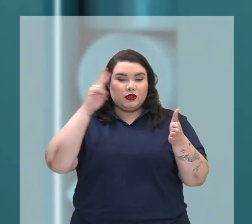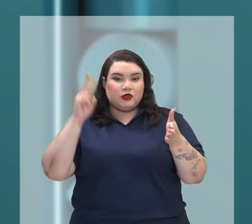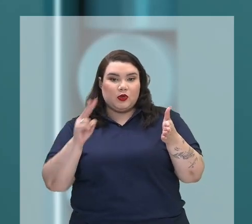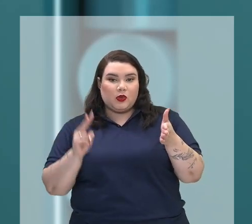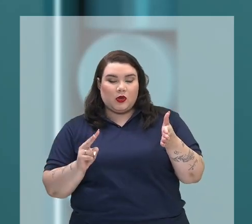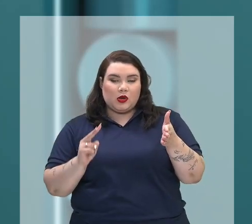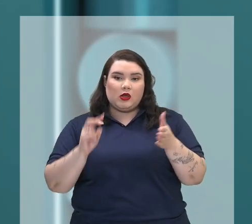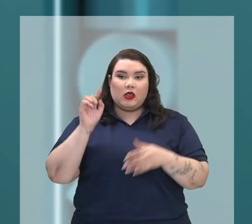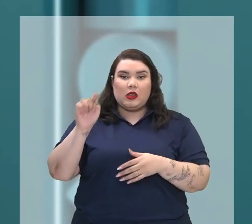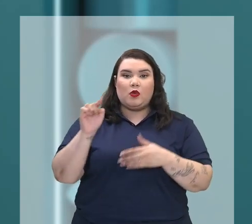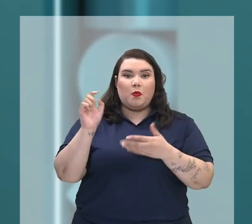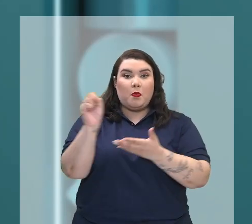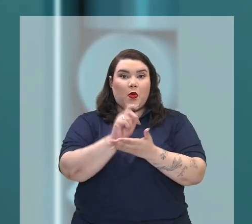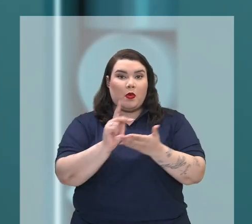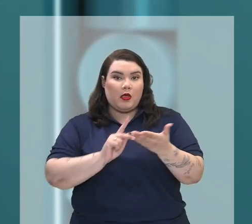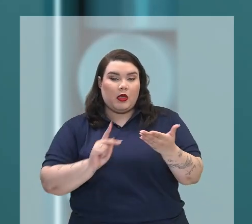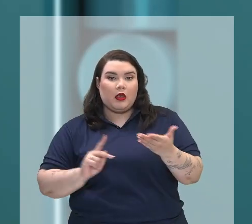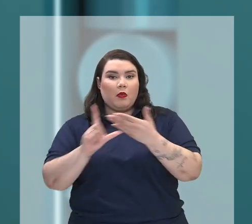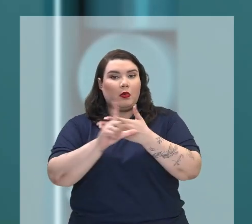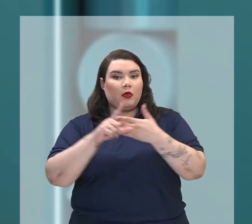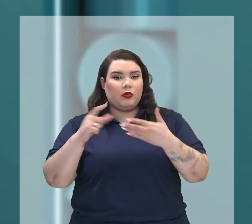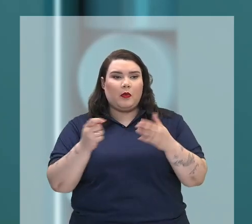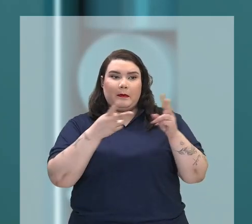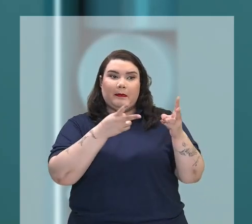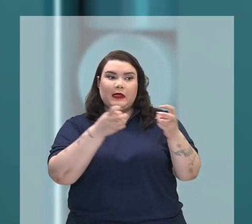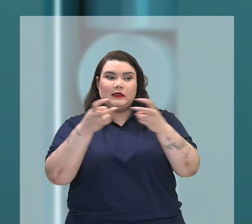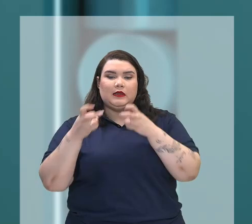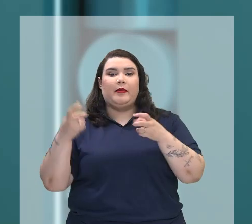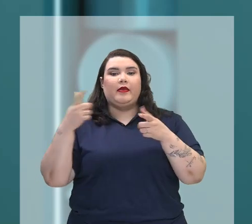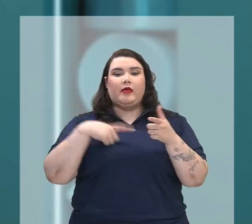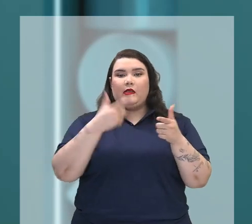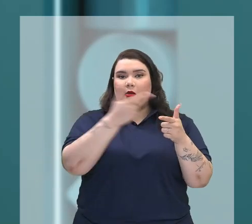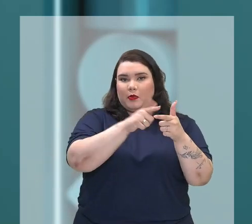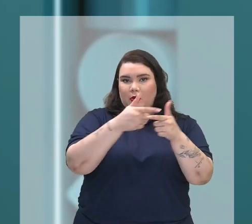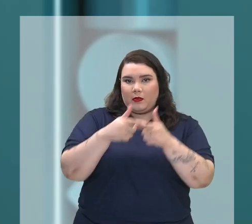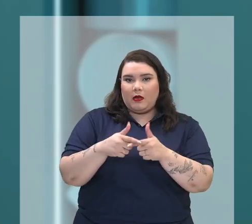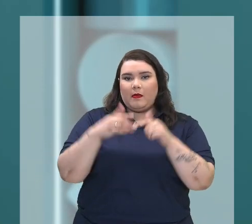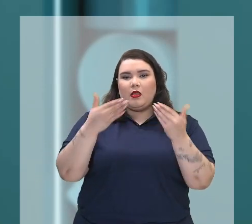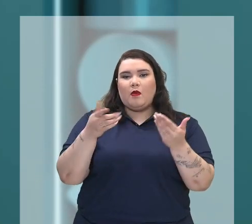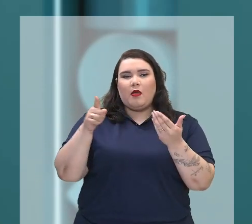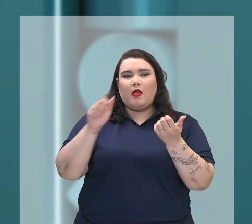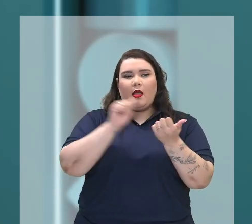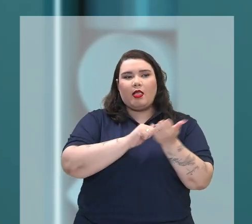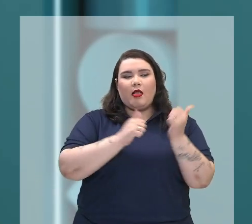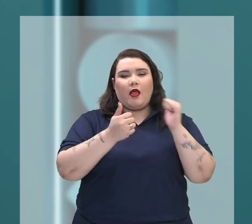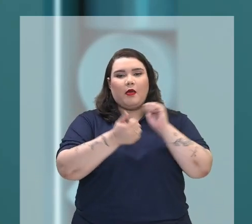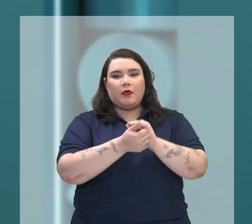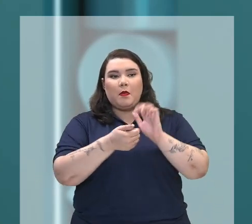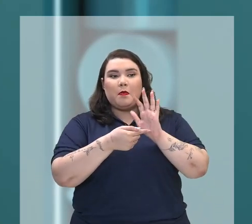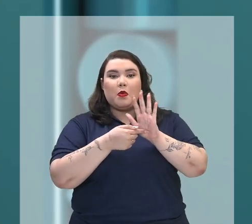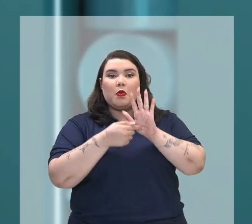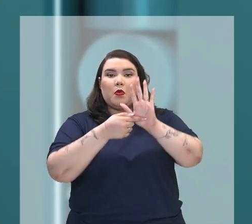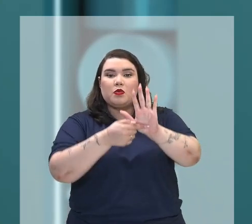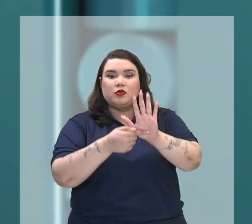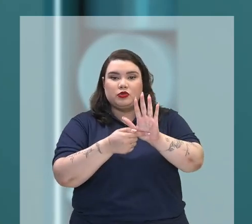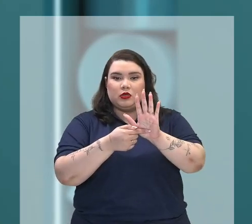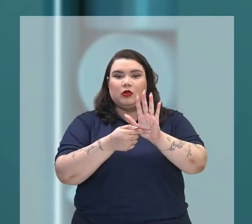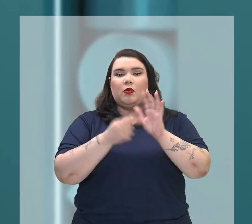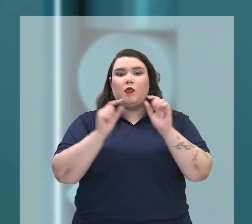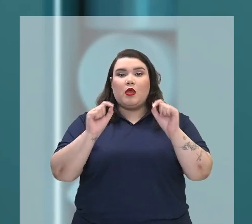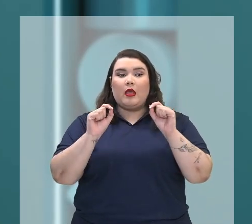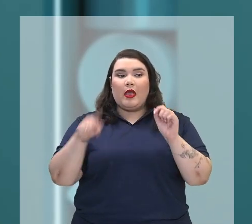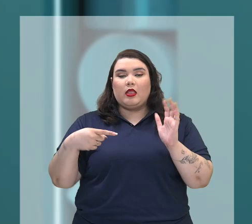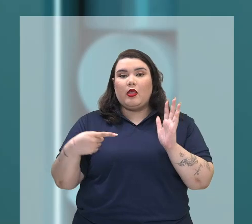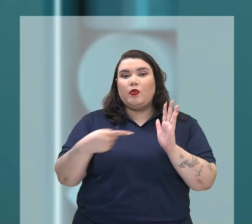ele observa situações problemáticas, ele traz, né, da região dele aí uma denúncia